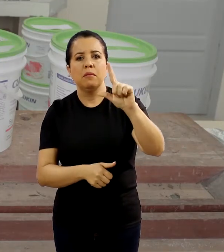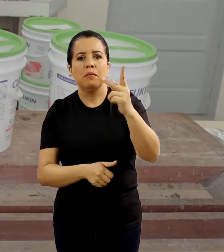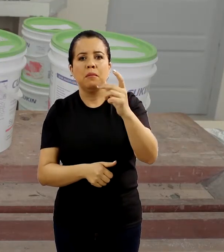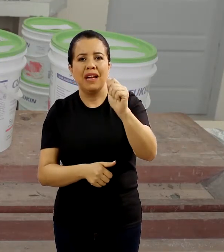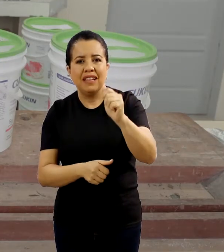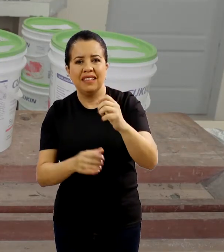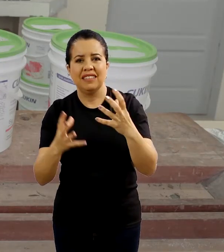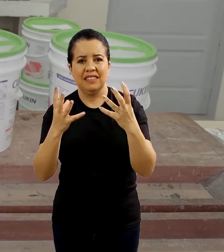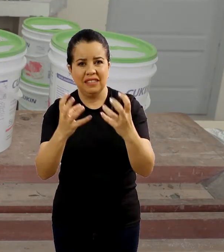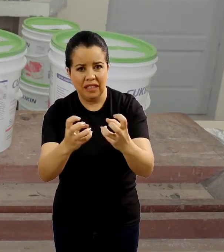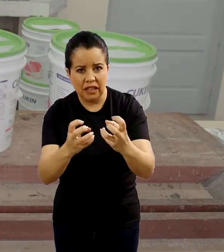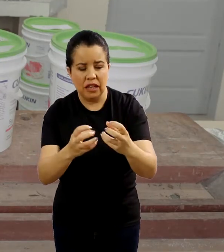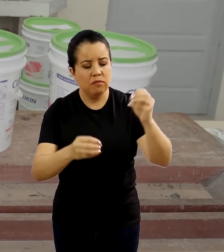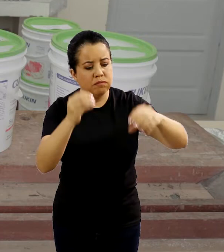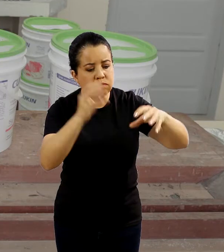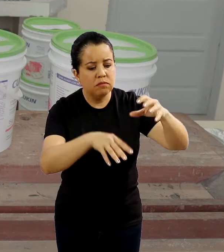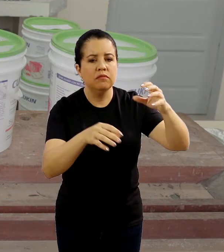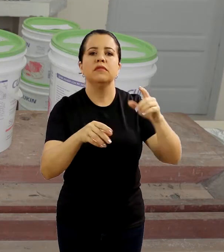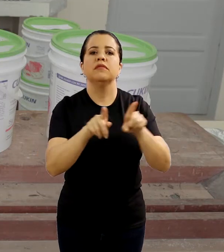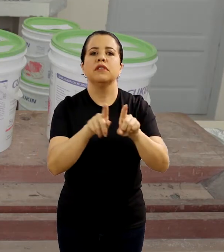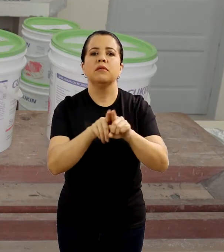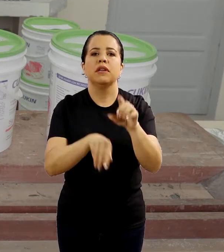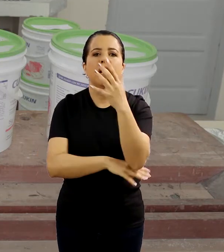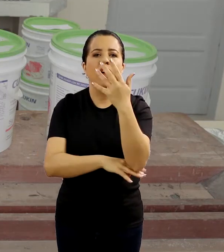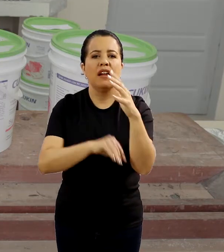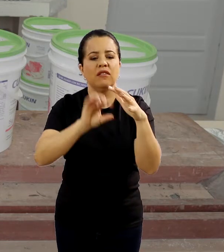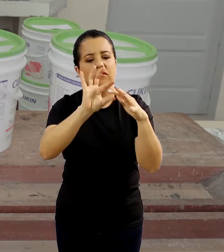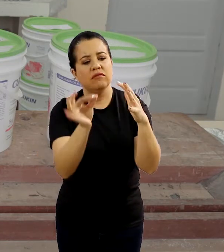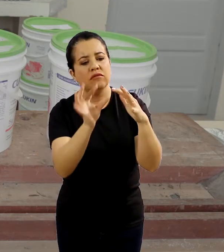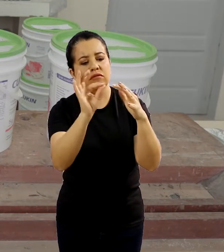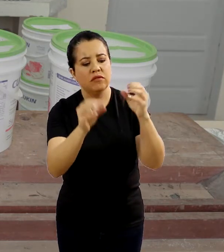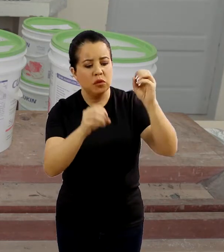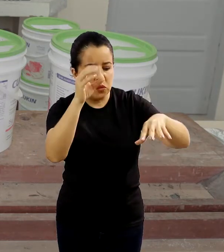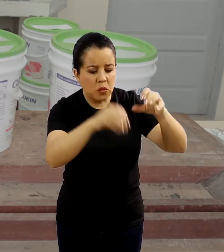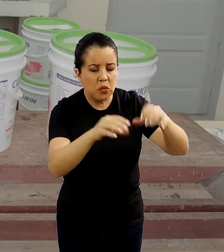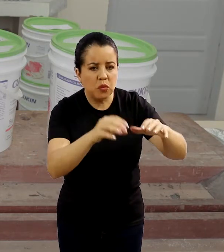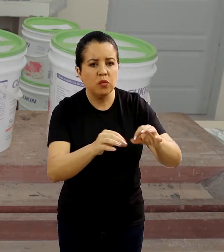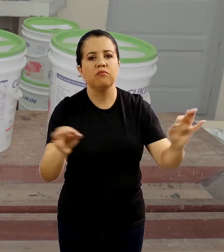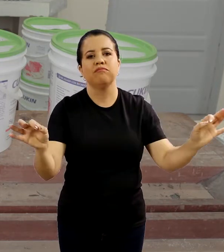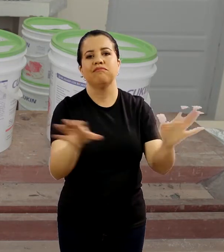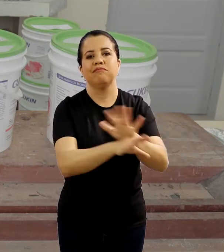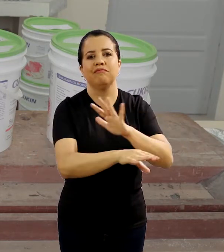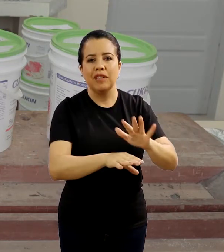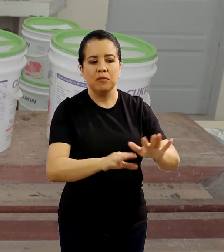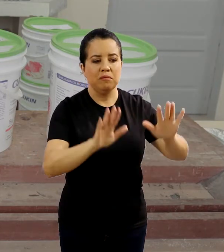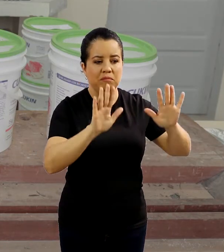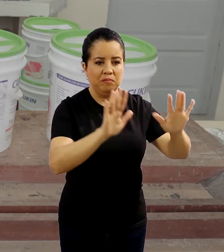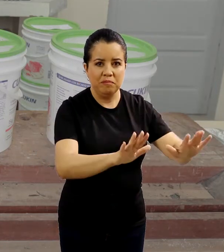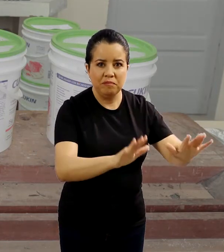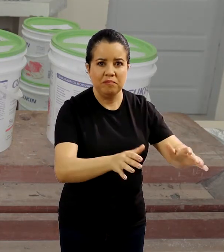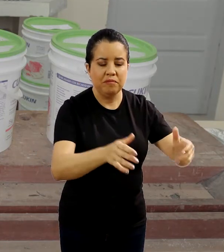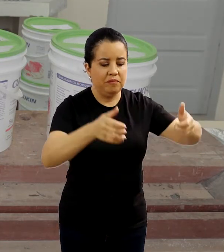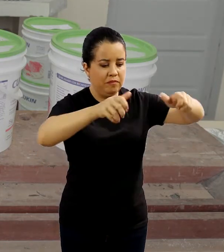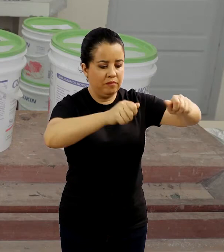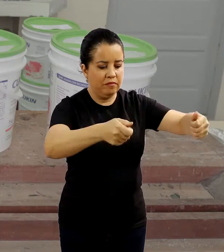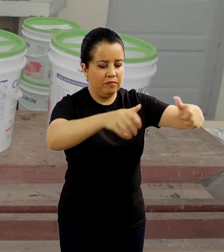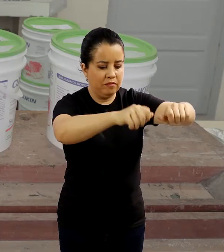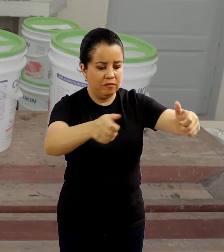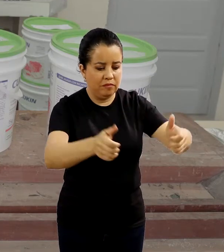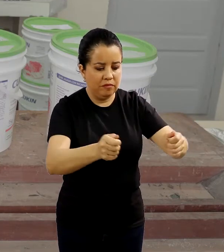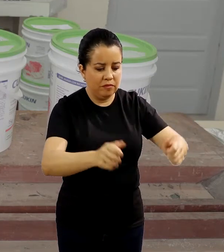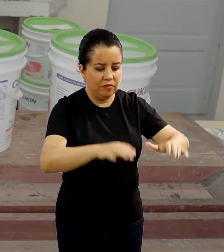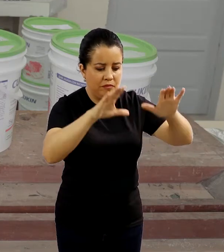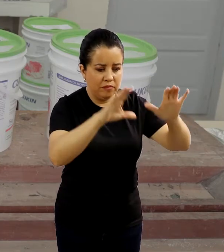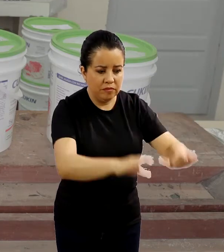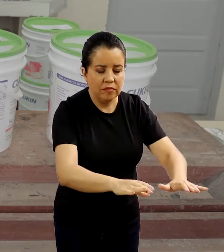pronto. Então a gente vai poder fechar ele e manter durante cerca de 90 dias um processo de alimentação das minhocas, onde a gente vai deixar elas